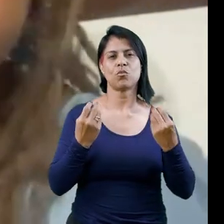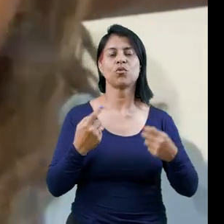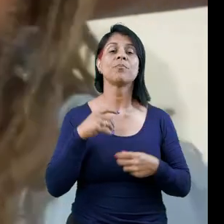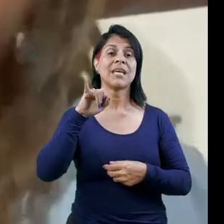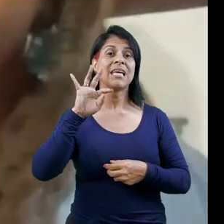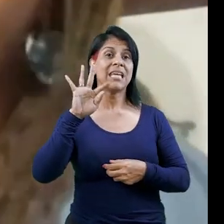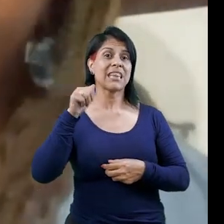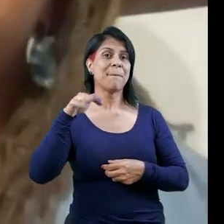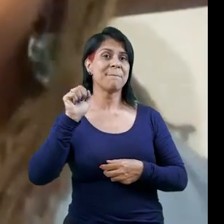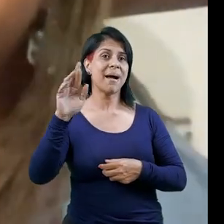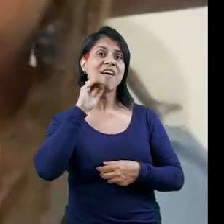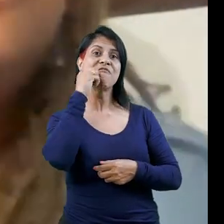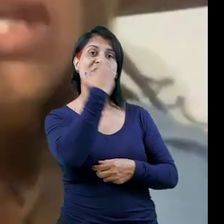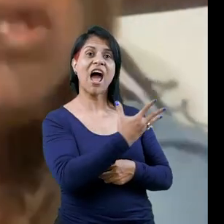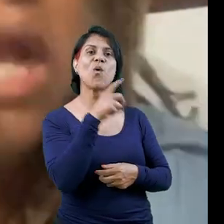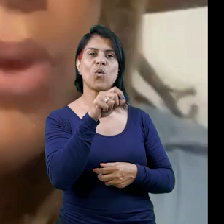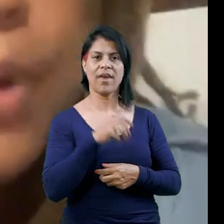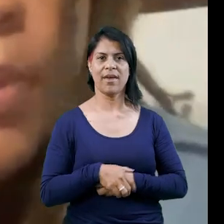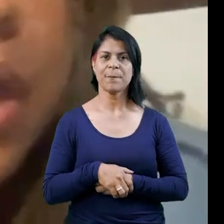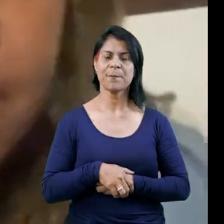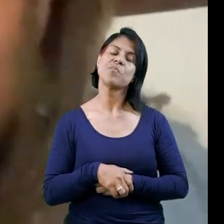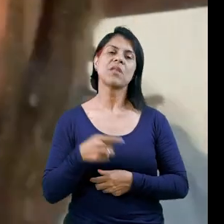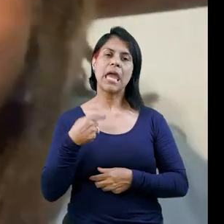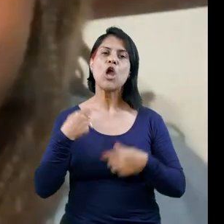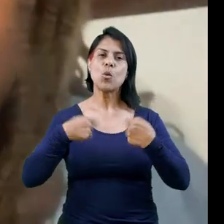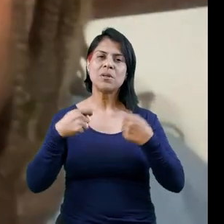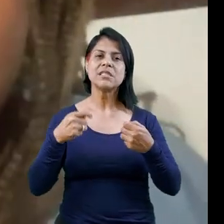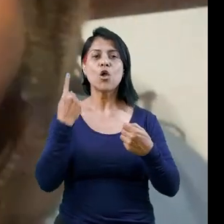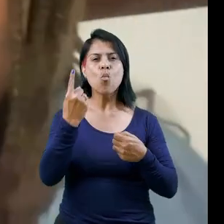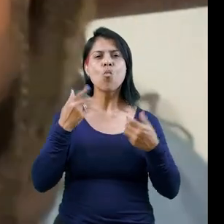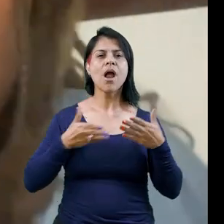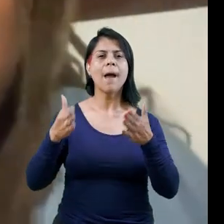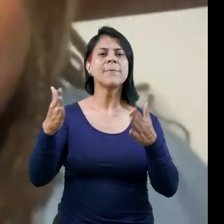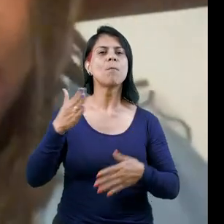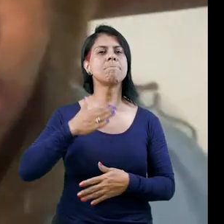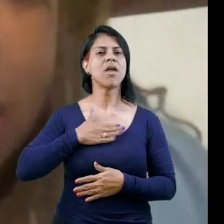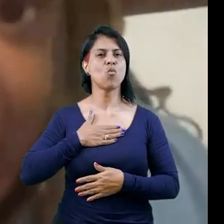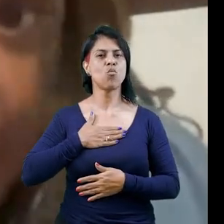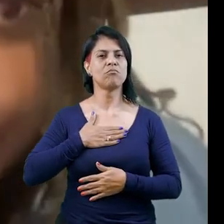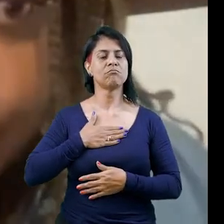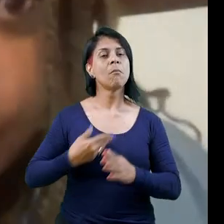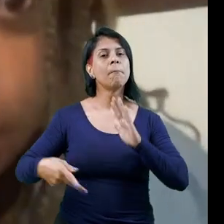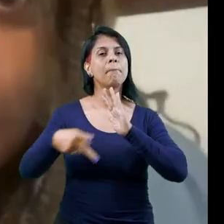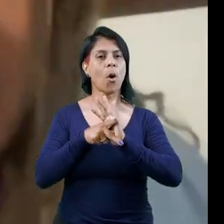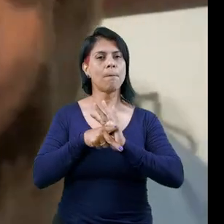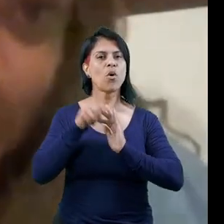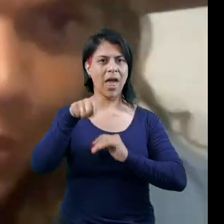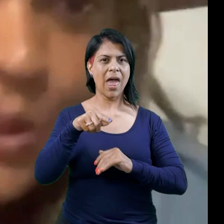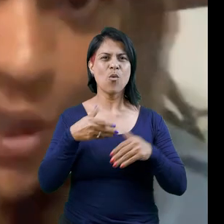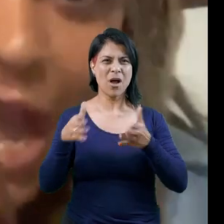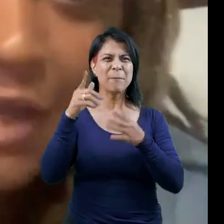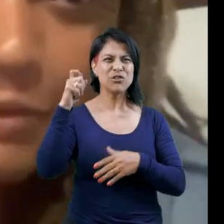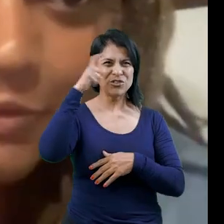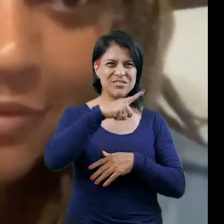vai falar exatamente isso. Poxa, eu tive que trilhar meu próprio caminho. Eu tive que... É um caminho solitário? É um